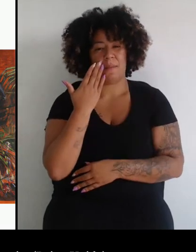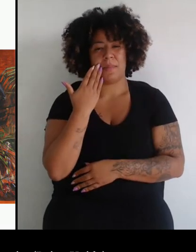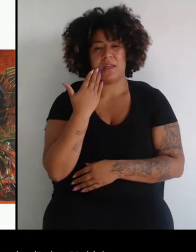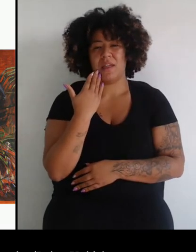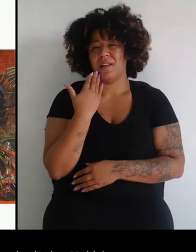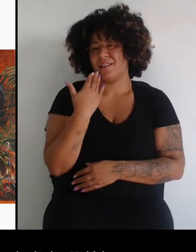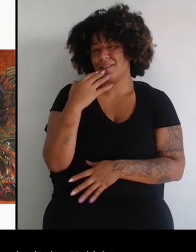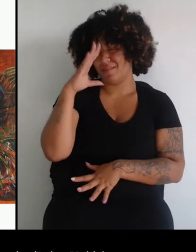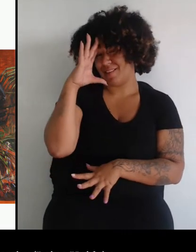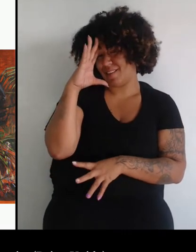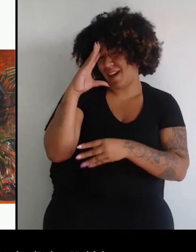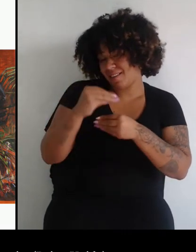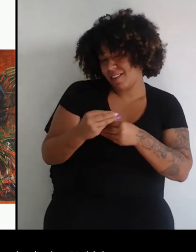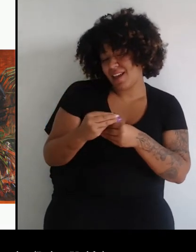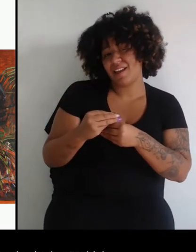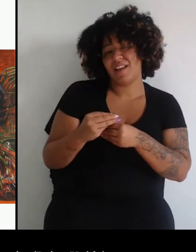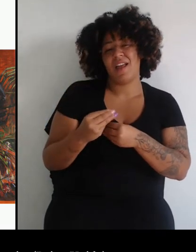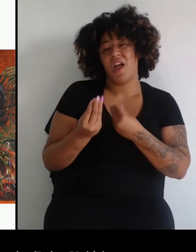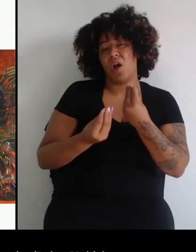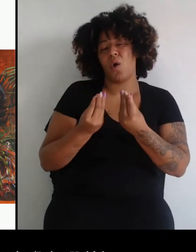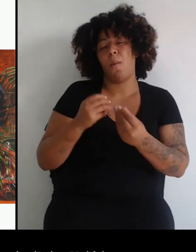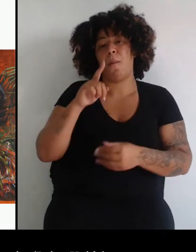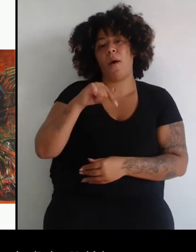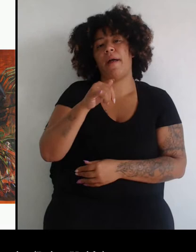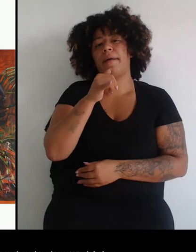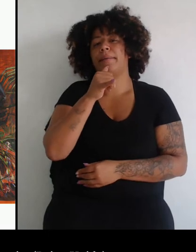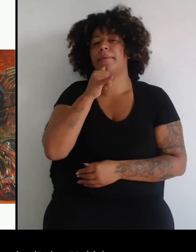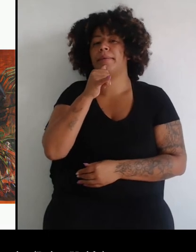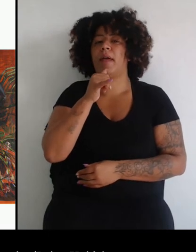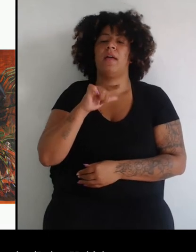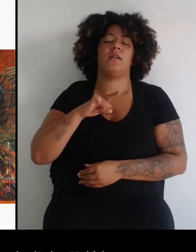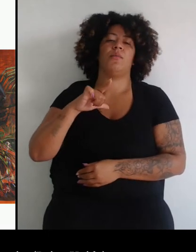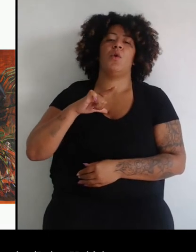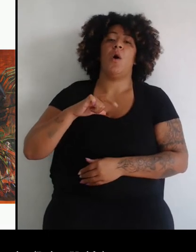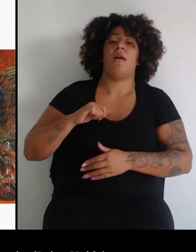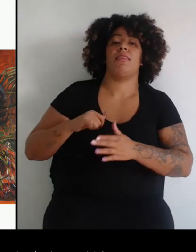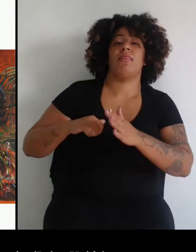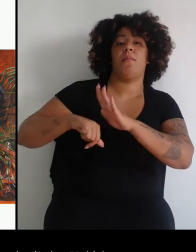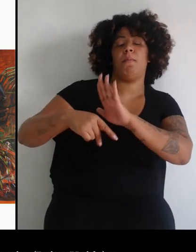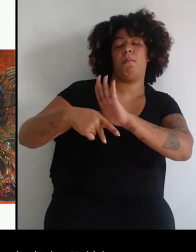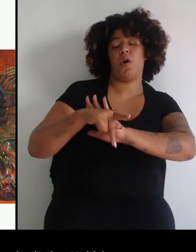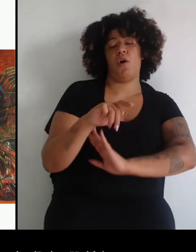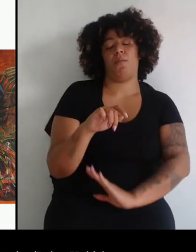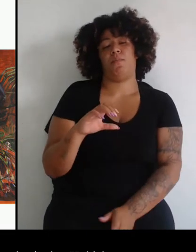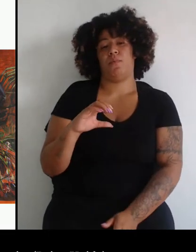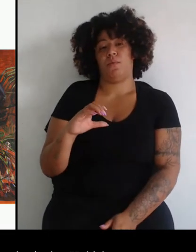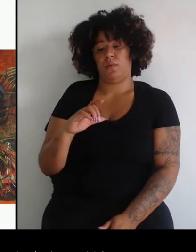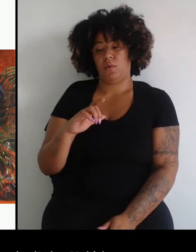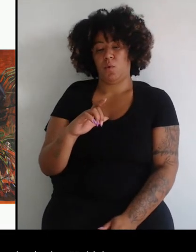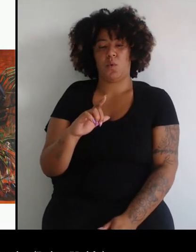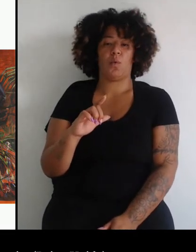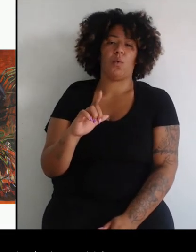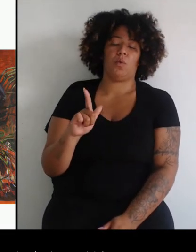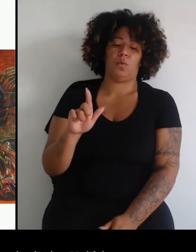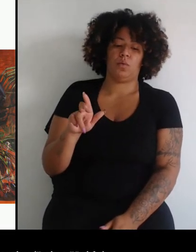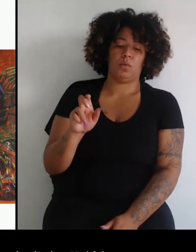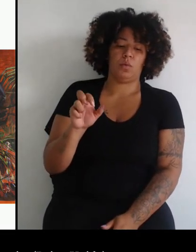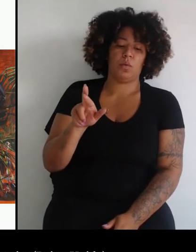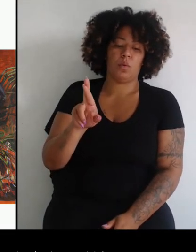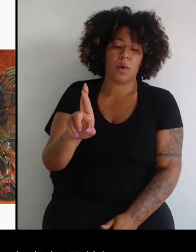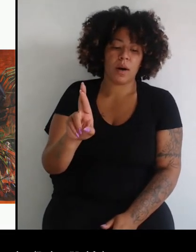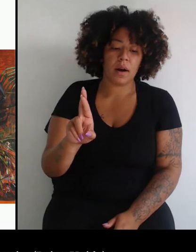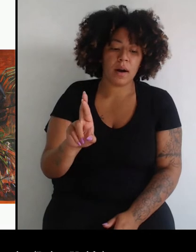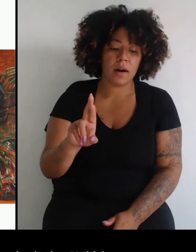transgressão Clear a excitação como Parte dessas pinturas e na verdade